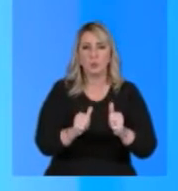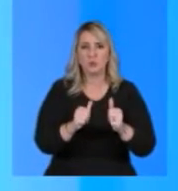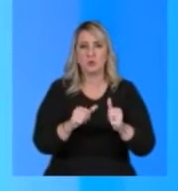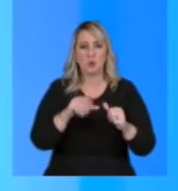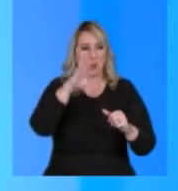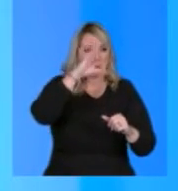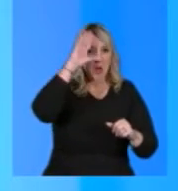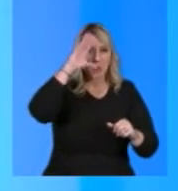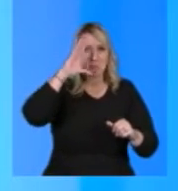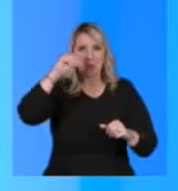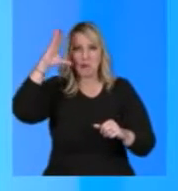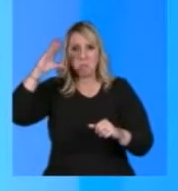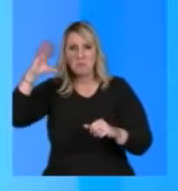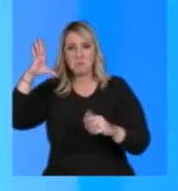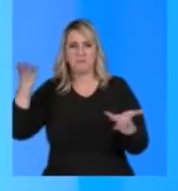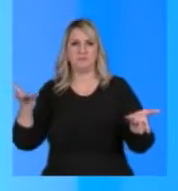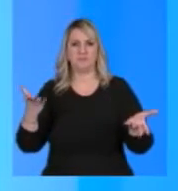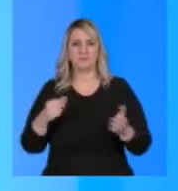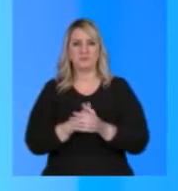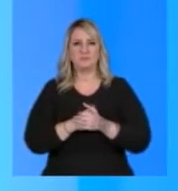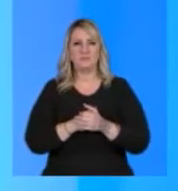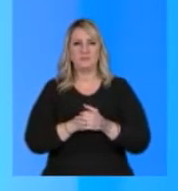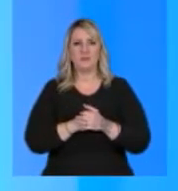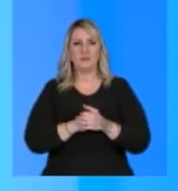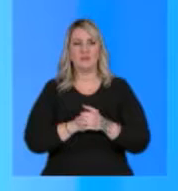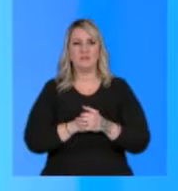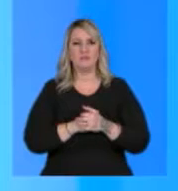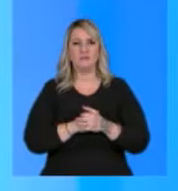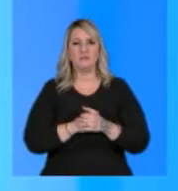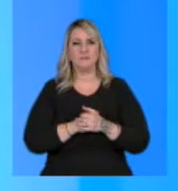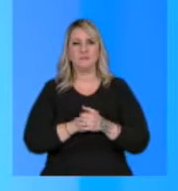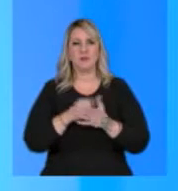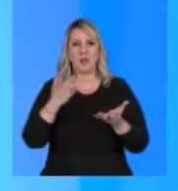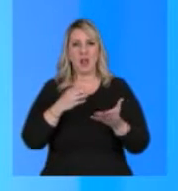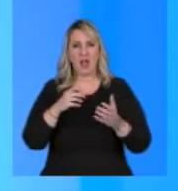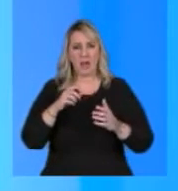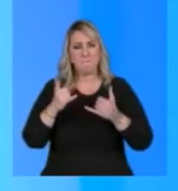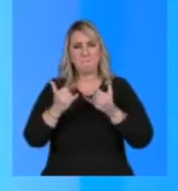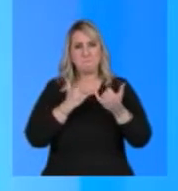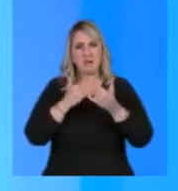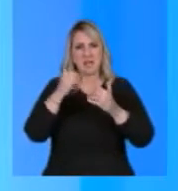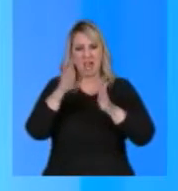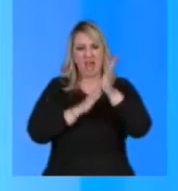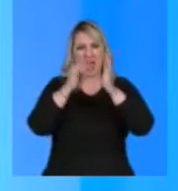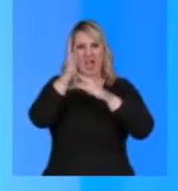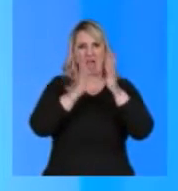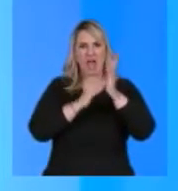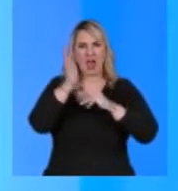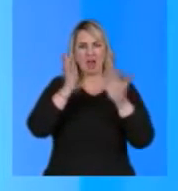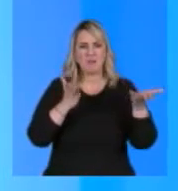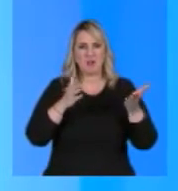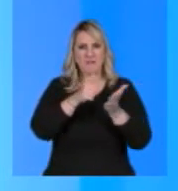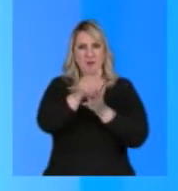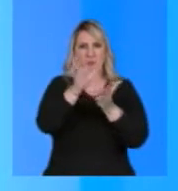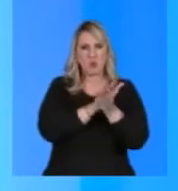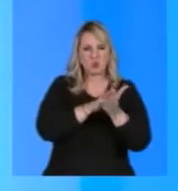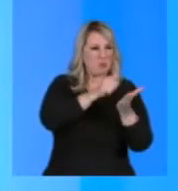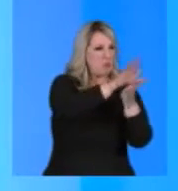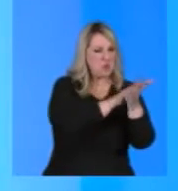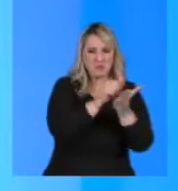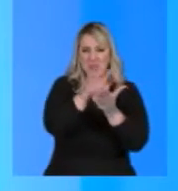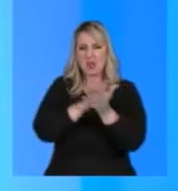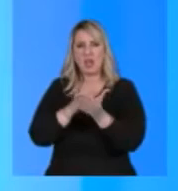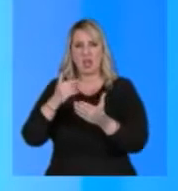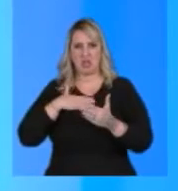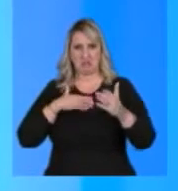que isso é uma tremenda de uma é uma tremenda dohmann de uma indústria de multas sair multando todo mundo toda a direita né eu vou